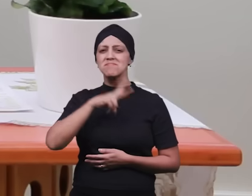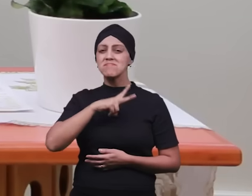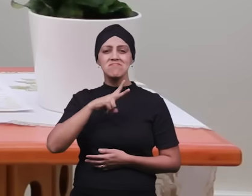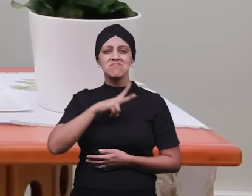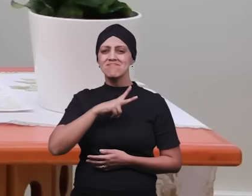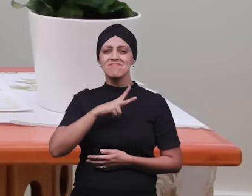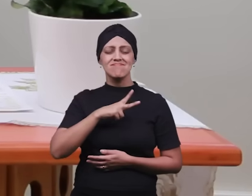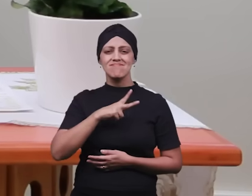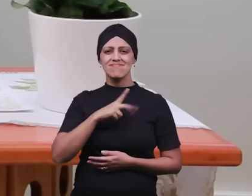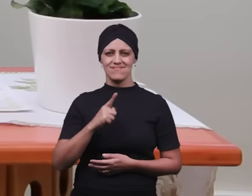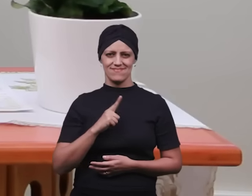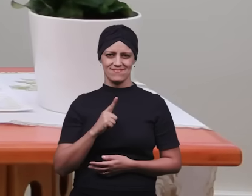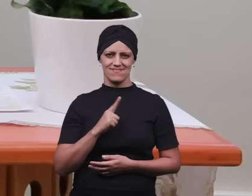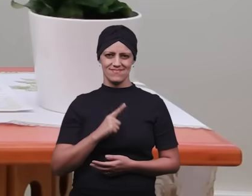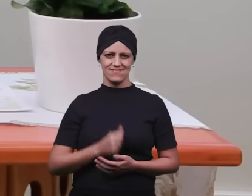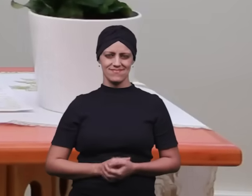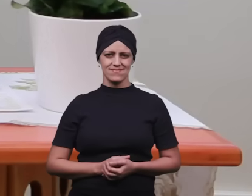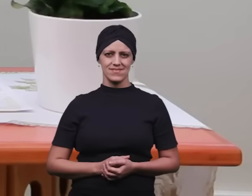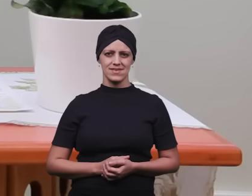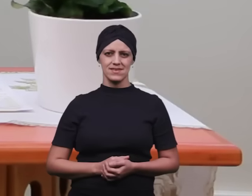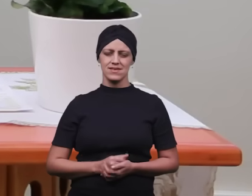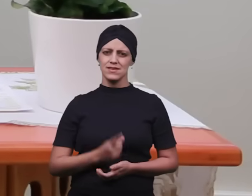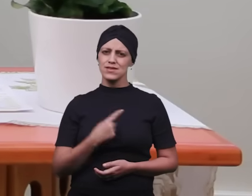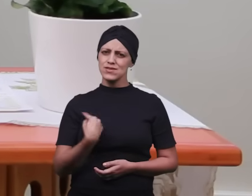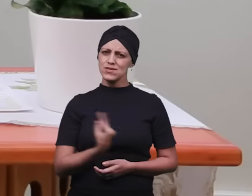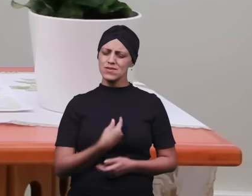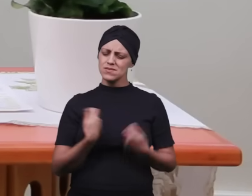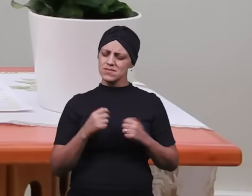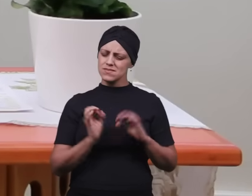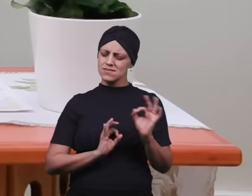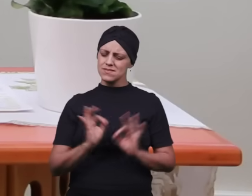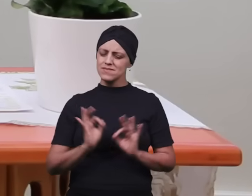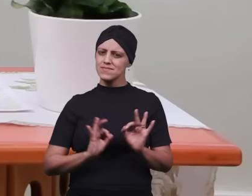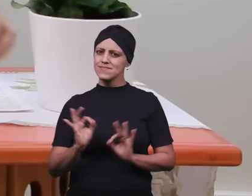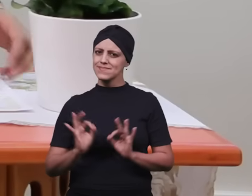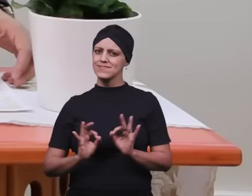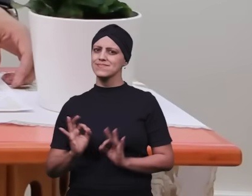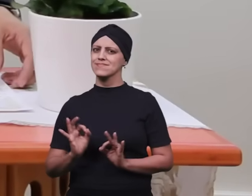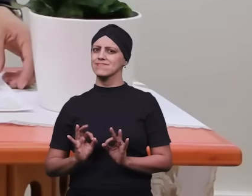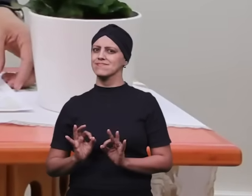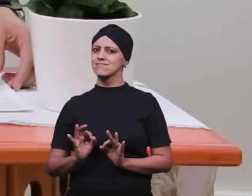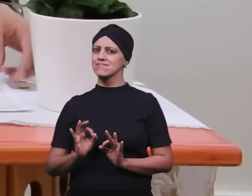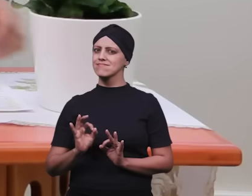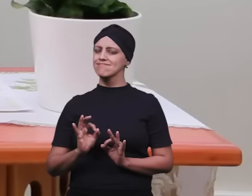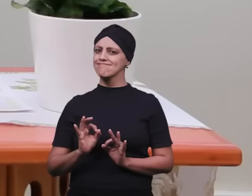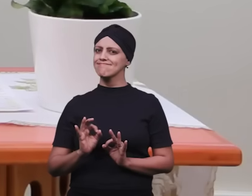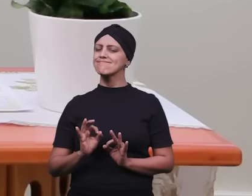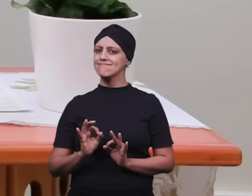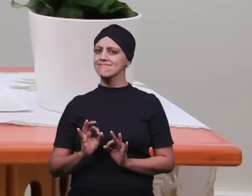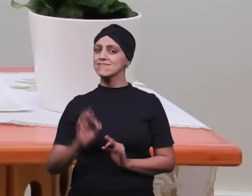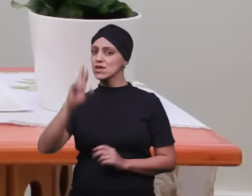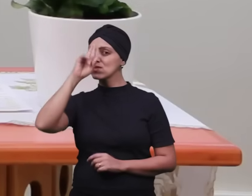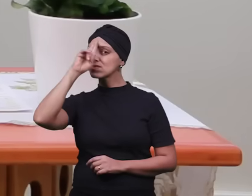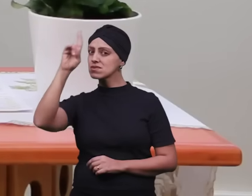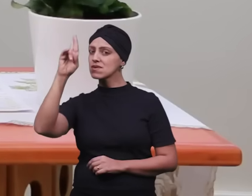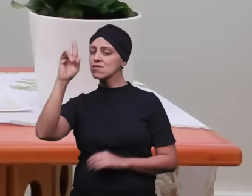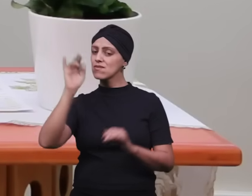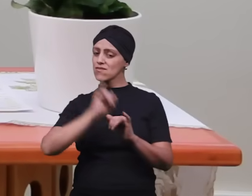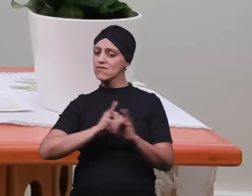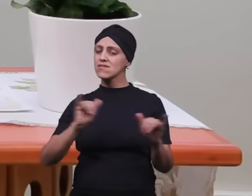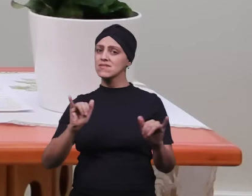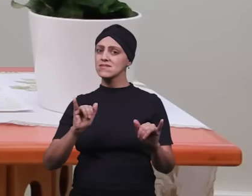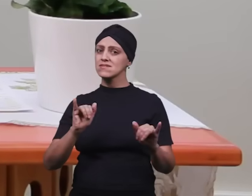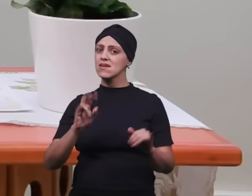ouvindo. E para nos preparar como essa oportunidade, o Senhor fala aqui então que ele vai